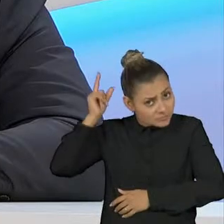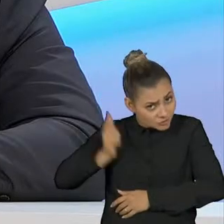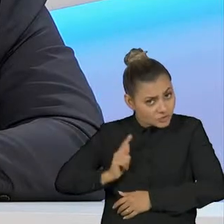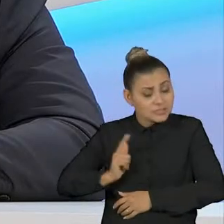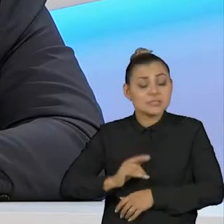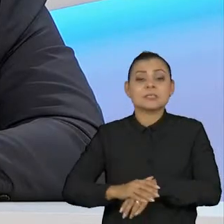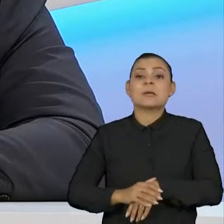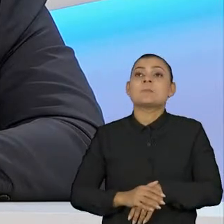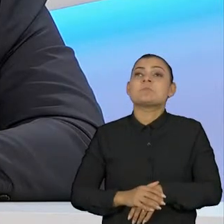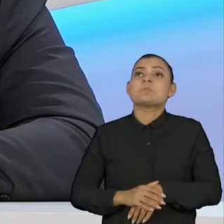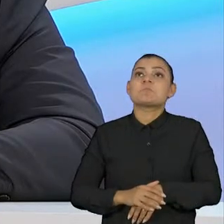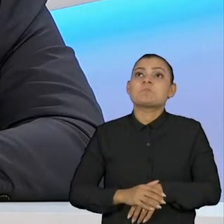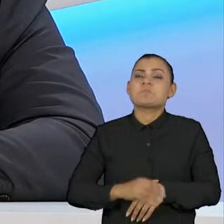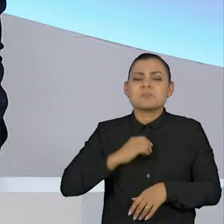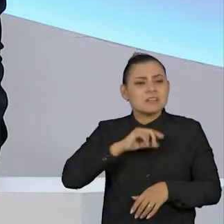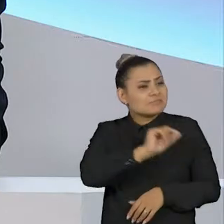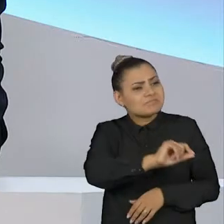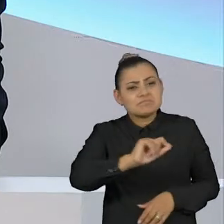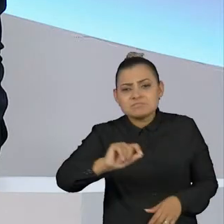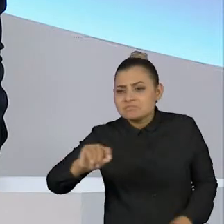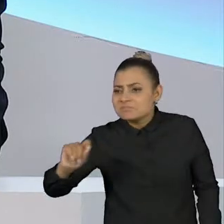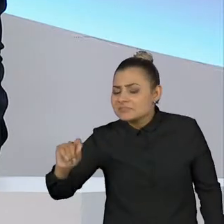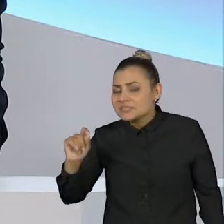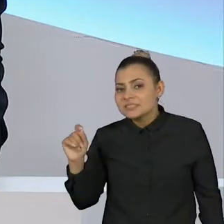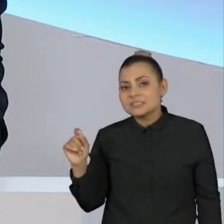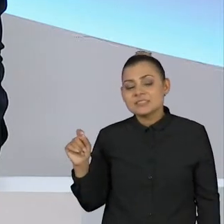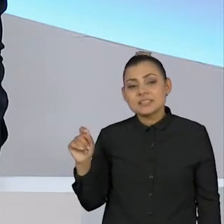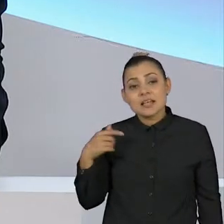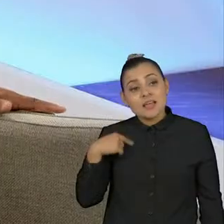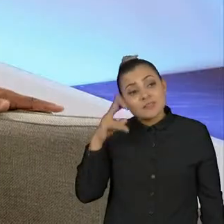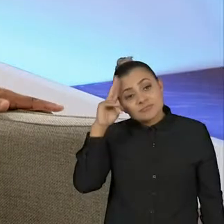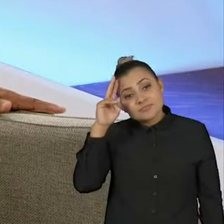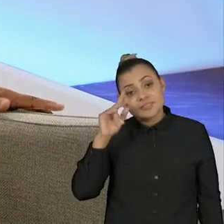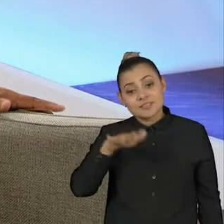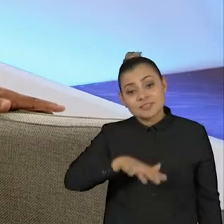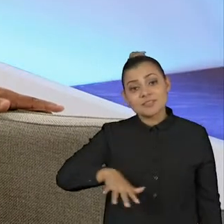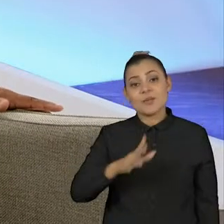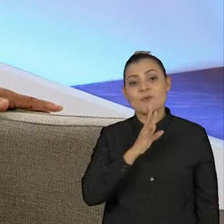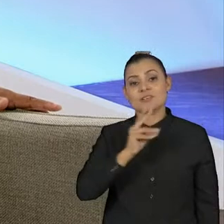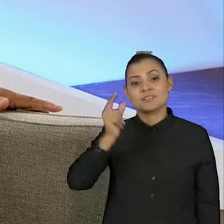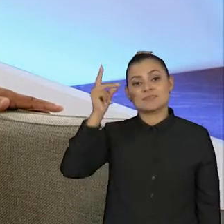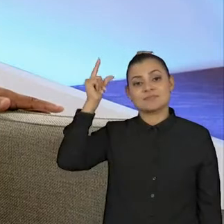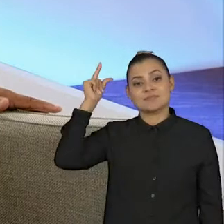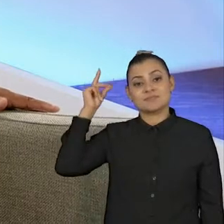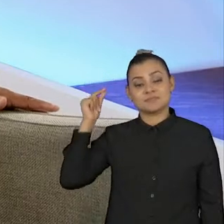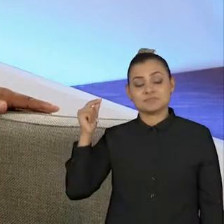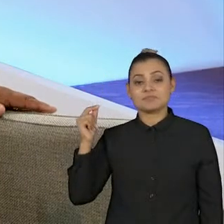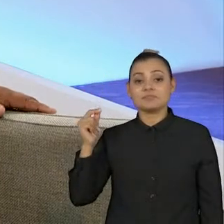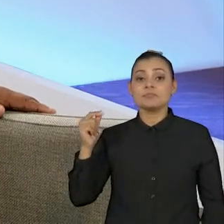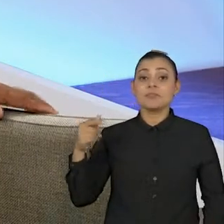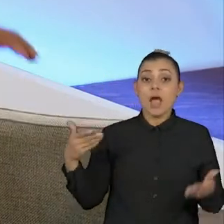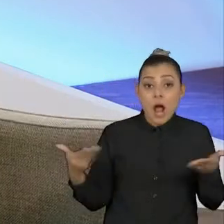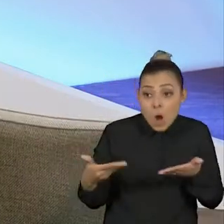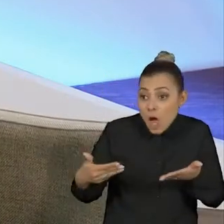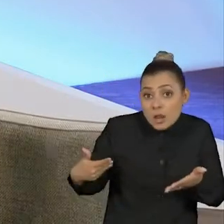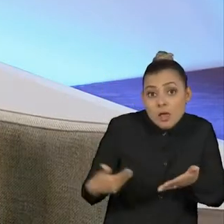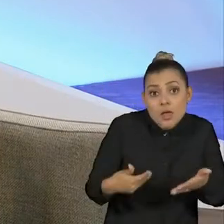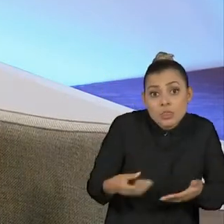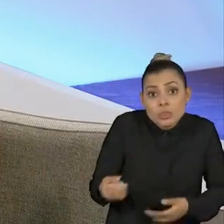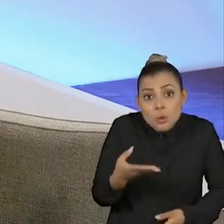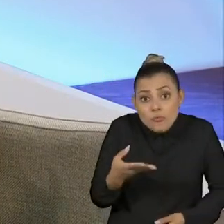o boiadeiro, e etc, etc, etc. Essa foi a Avenida Braz de Pina que eu conheci. E agora, recentemente,